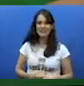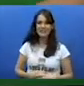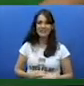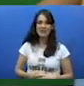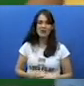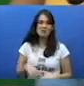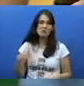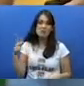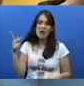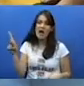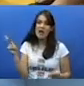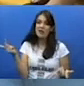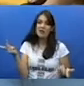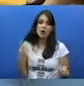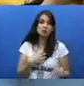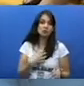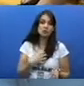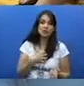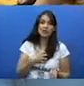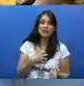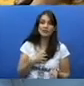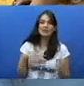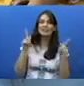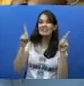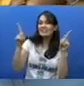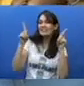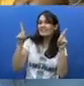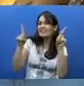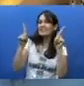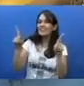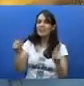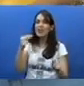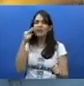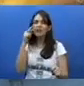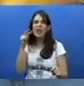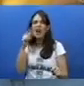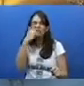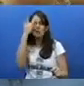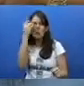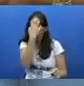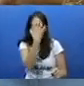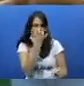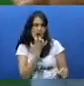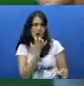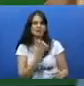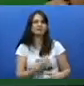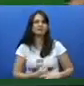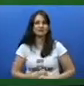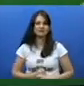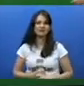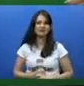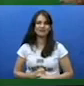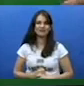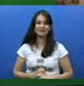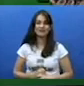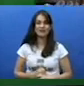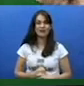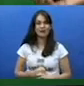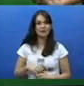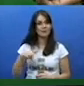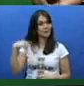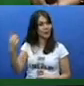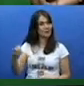Então, para ela era uma situação divertida, né? Ver as pessoas bravas quando ouvia sua avó. Ok? Podemos